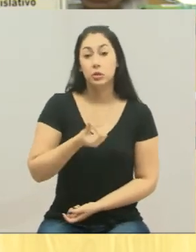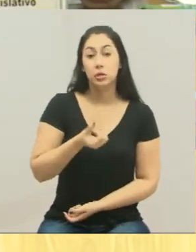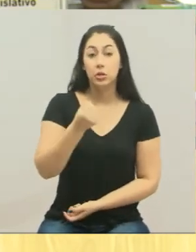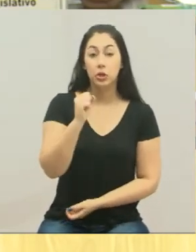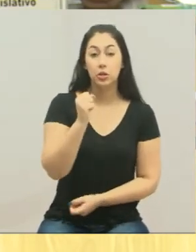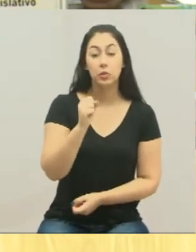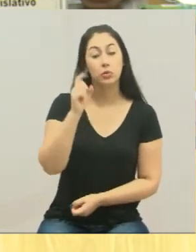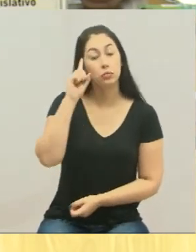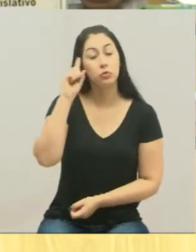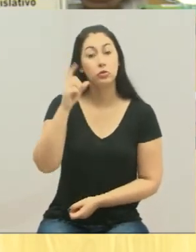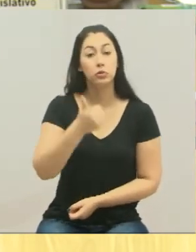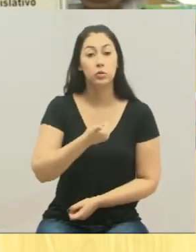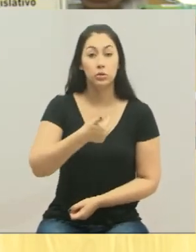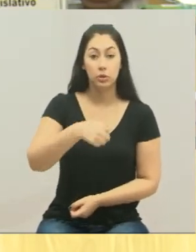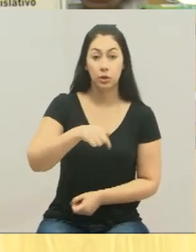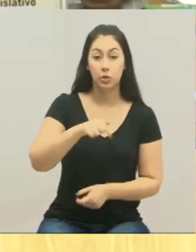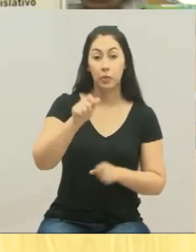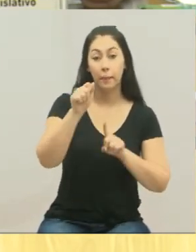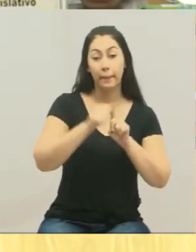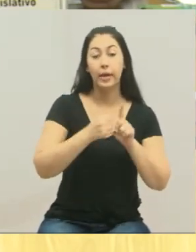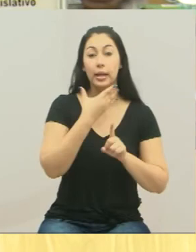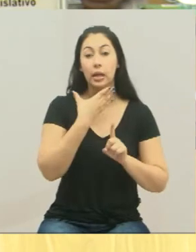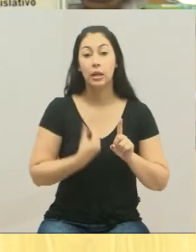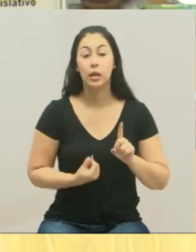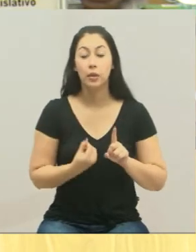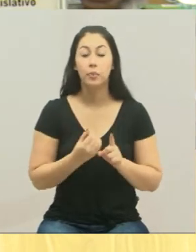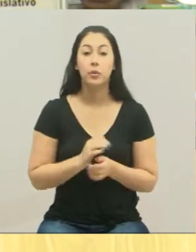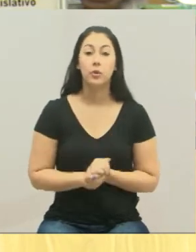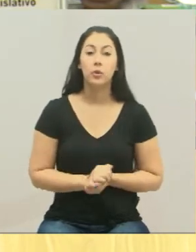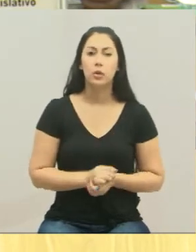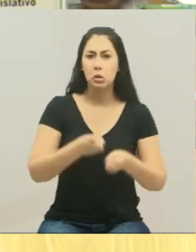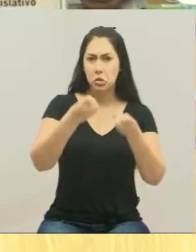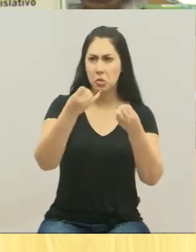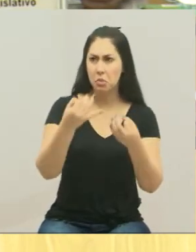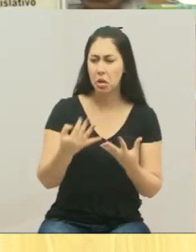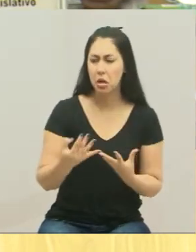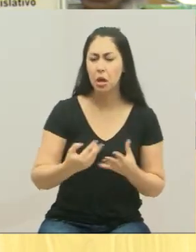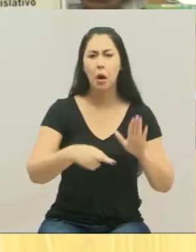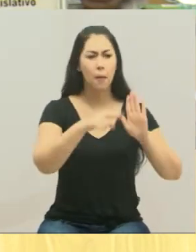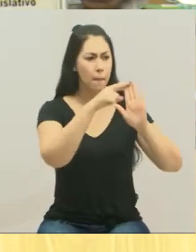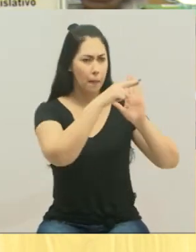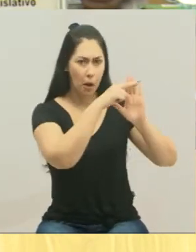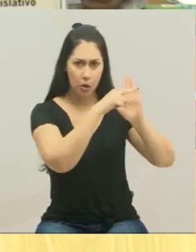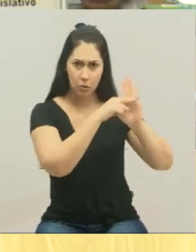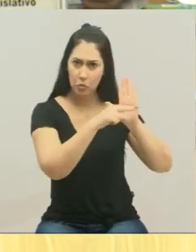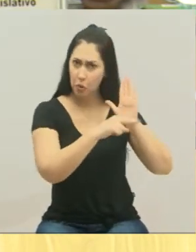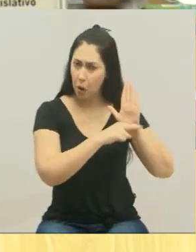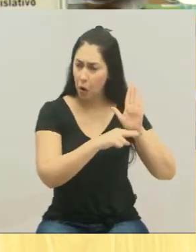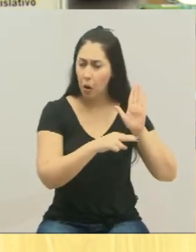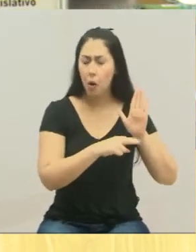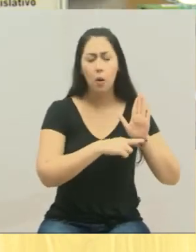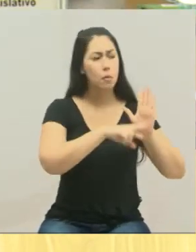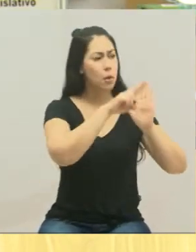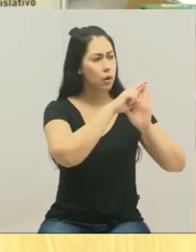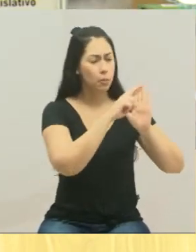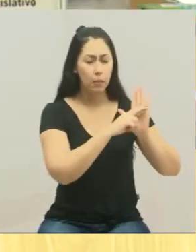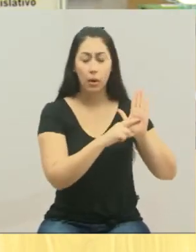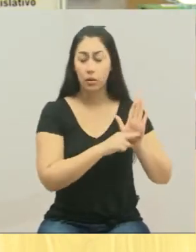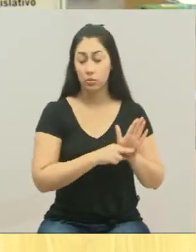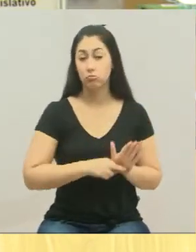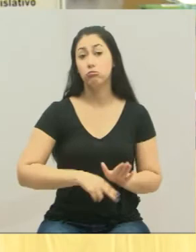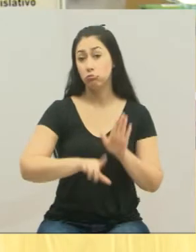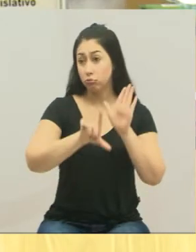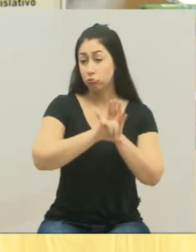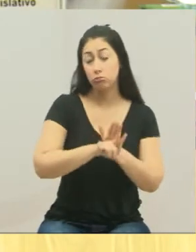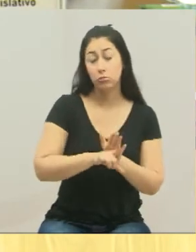17 de dezembro de 2008, que dispõe sobre o Código de Normas, Posturas e Instalações Municipais, e ser esta de suma importância